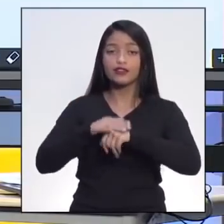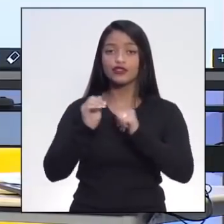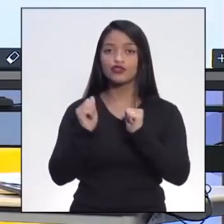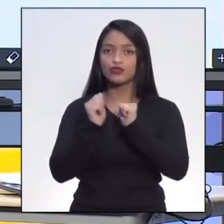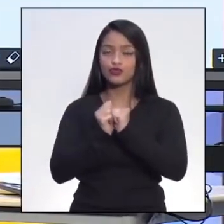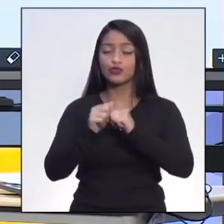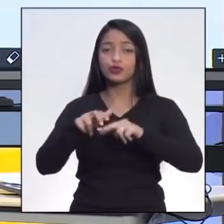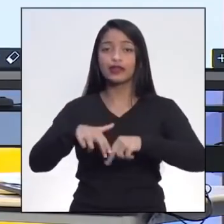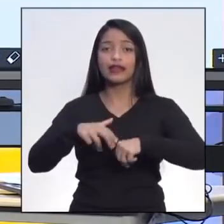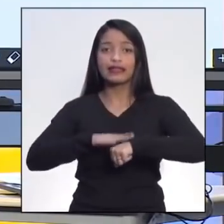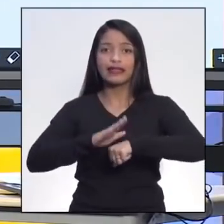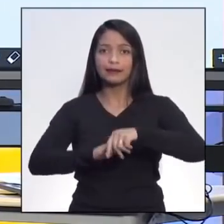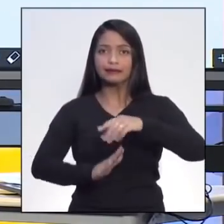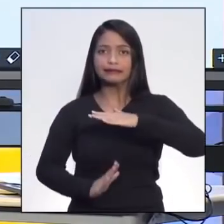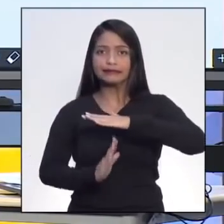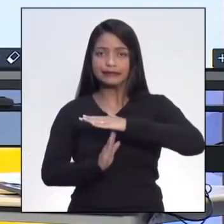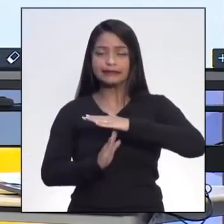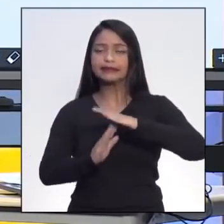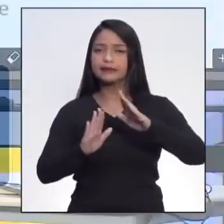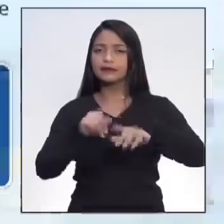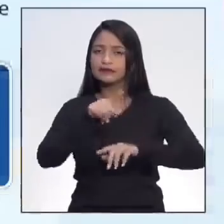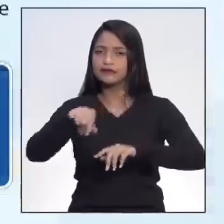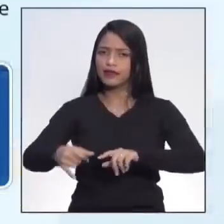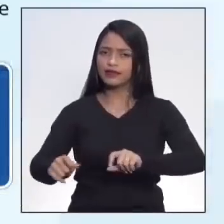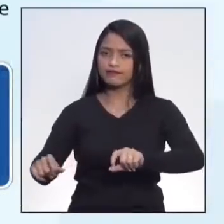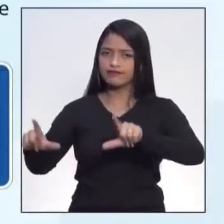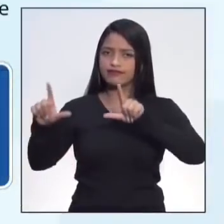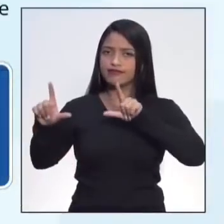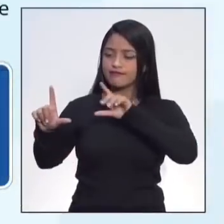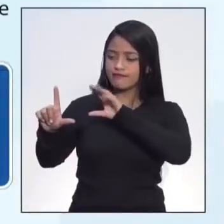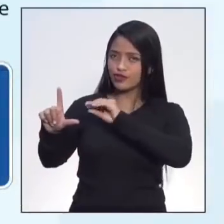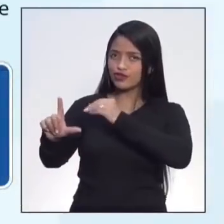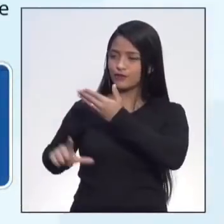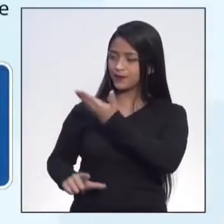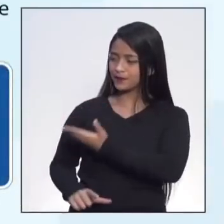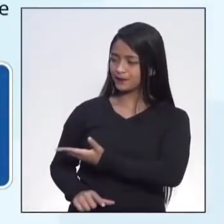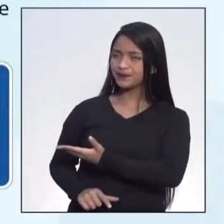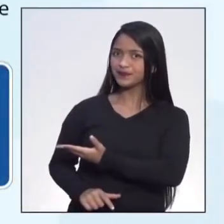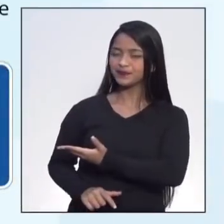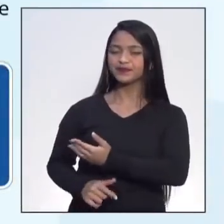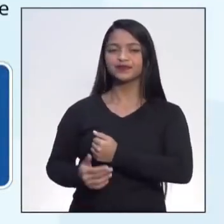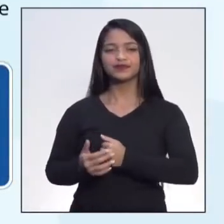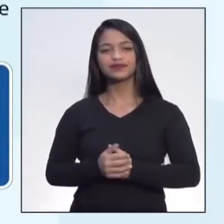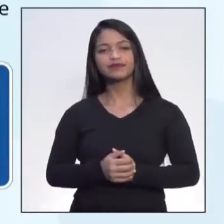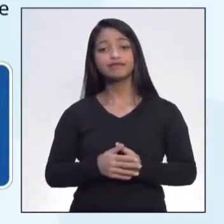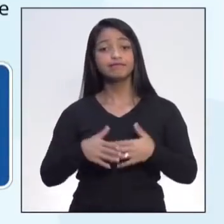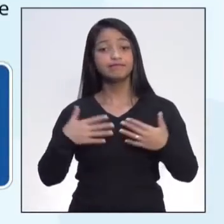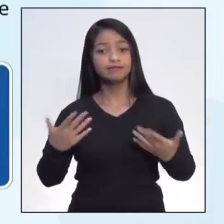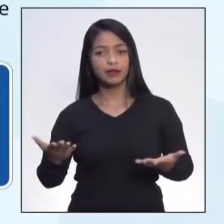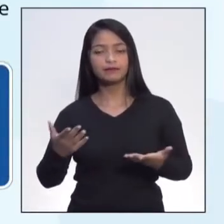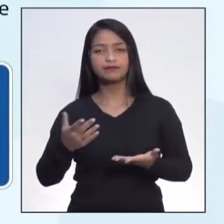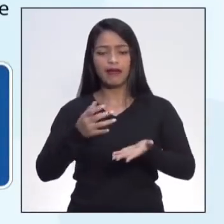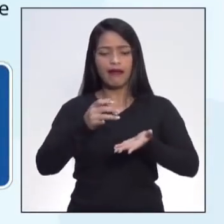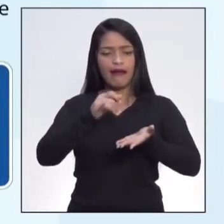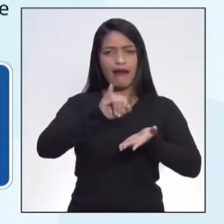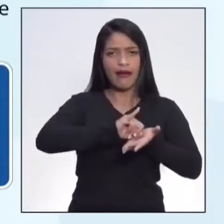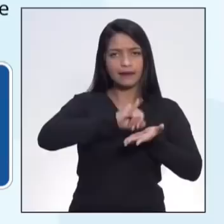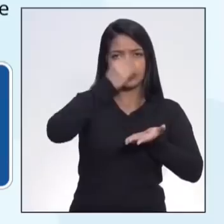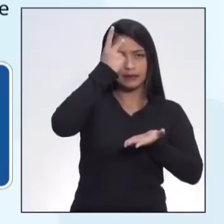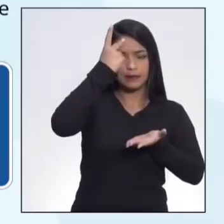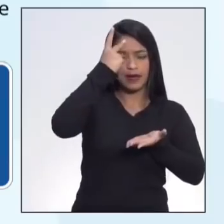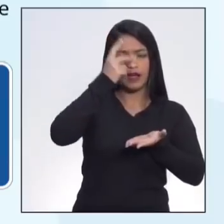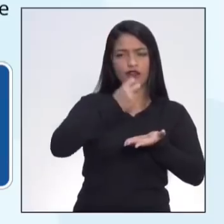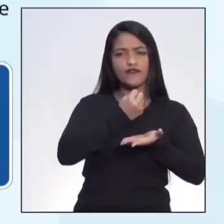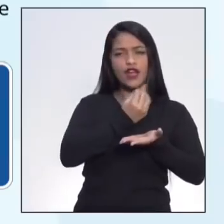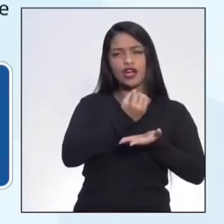mas façam o print da atividade. Olha na tela de vocês. Ao fazer uma longa viagem da capital de São Paulo até